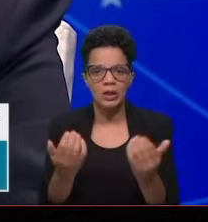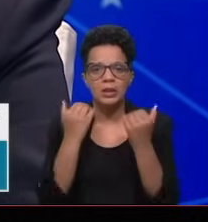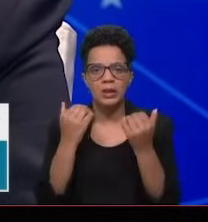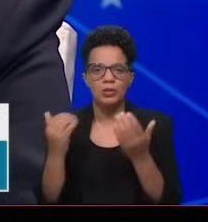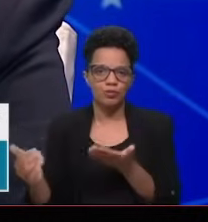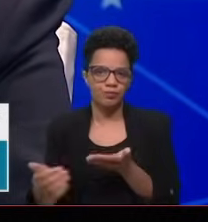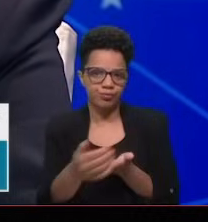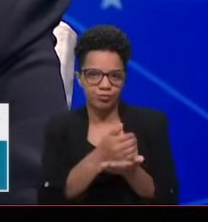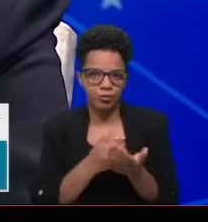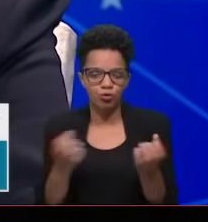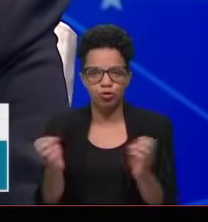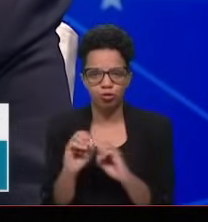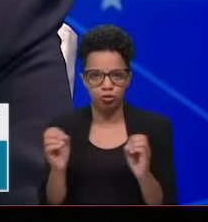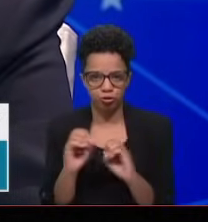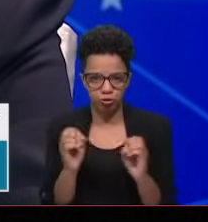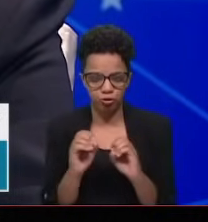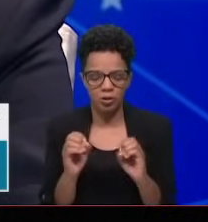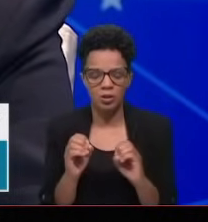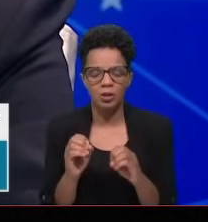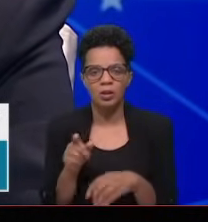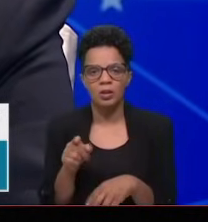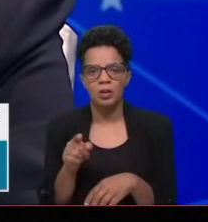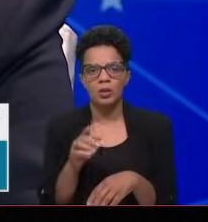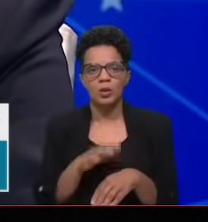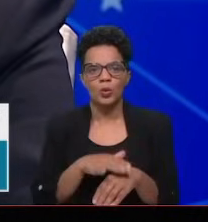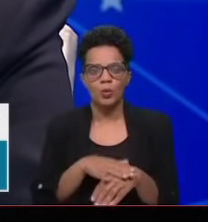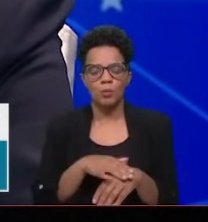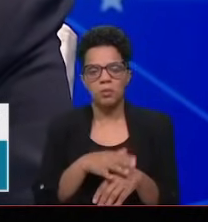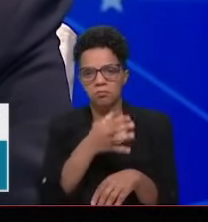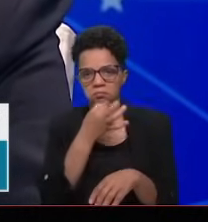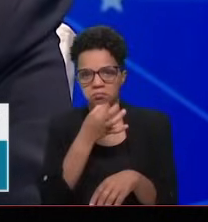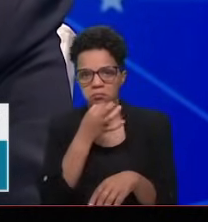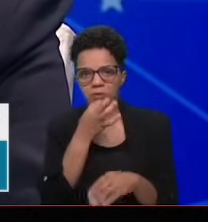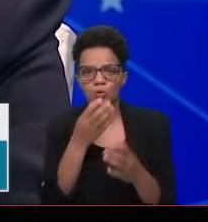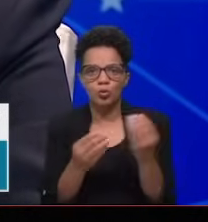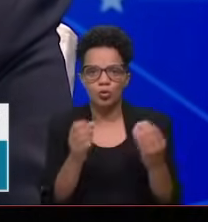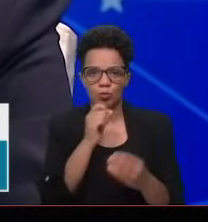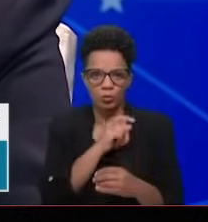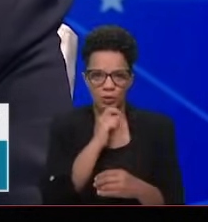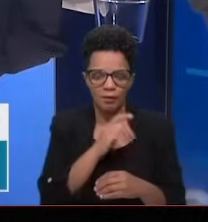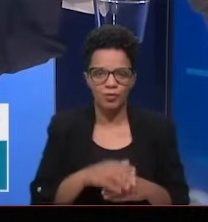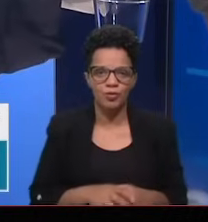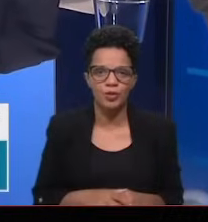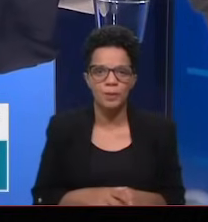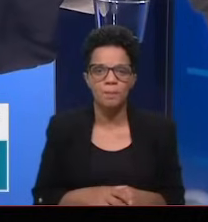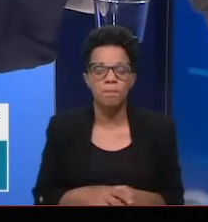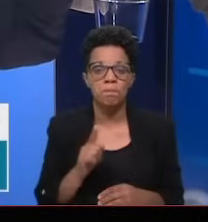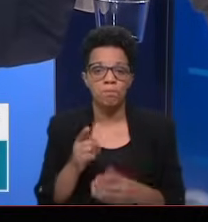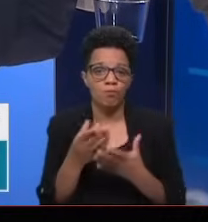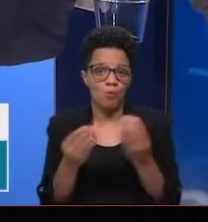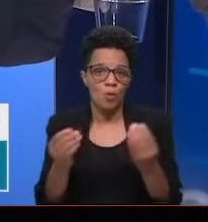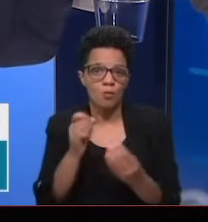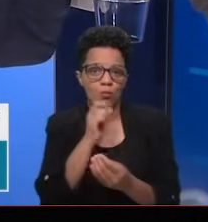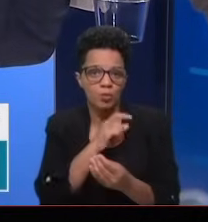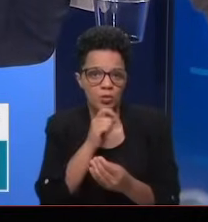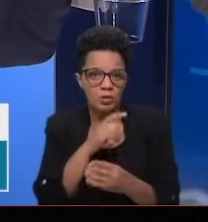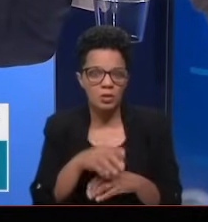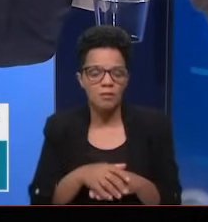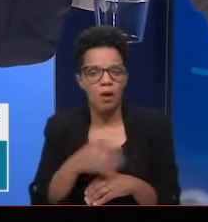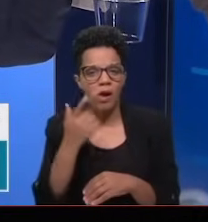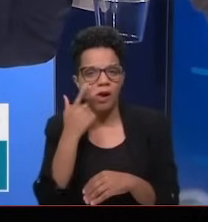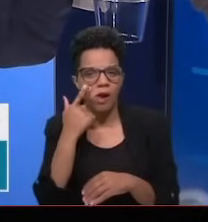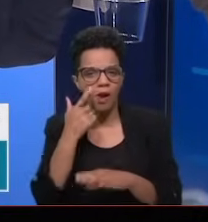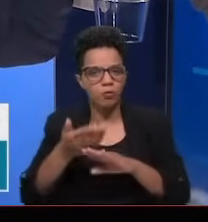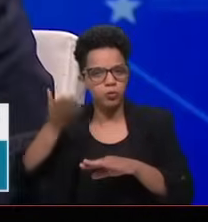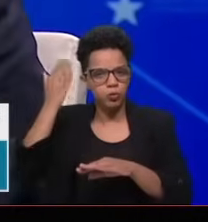e da minha hipótse para em cima da mesa à soluções possíveis eh essa é uma solução possível que já se experimentou no